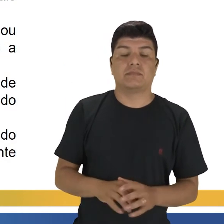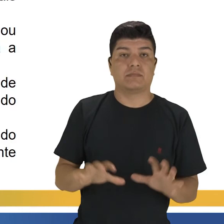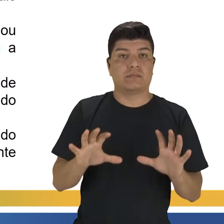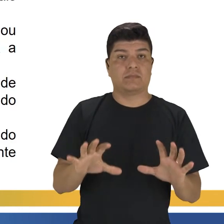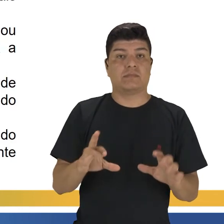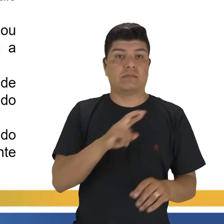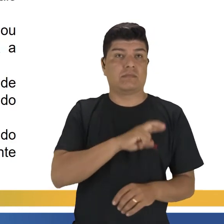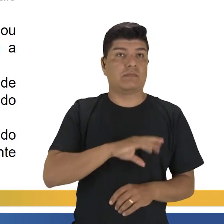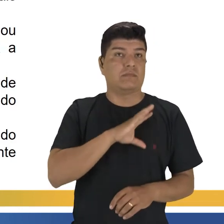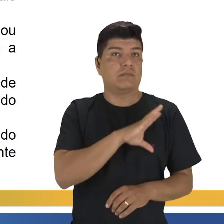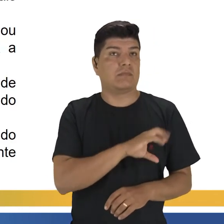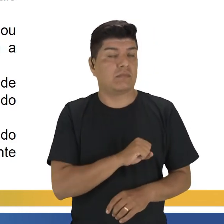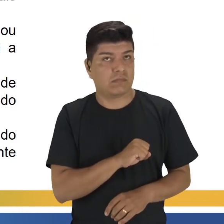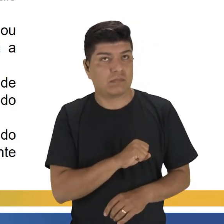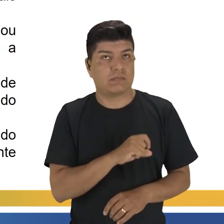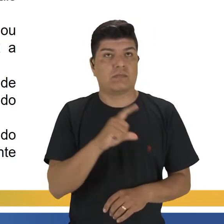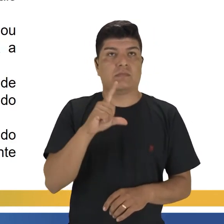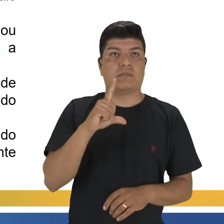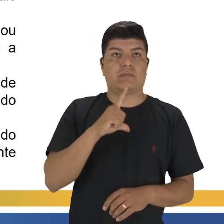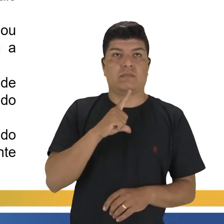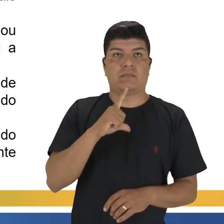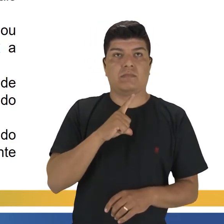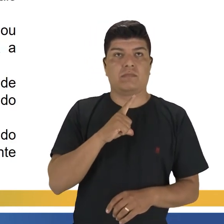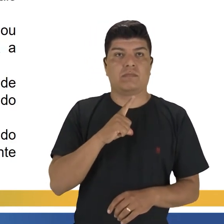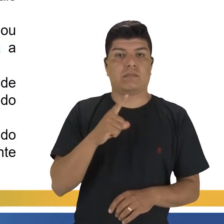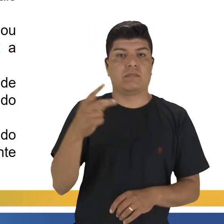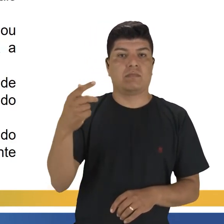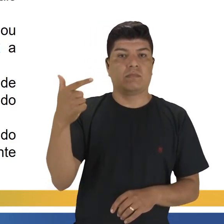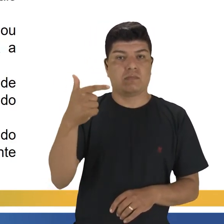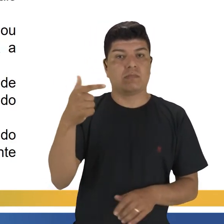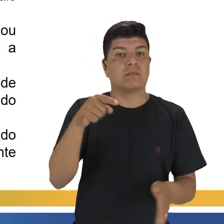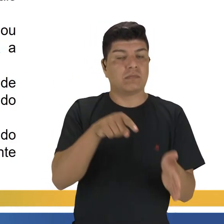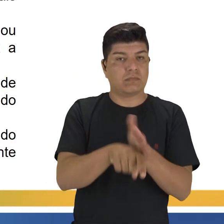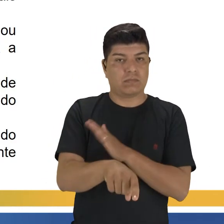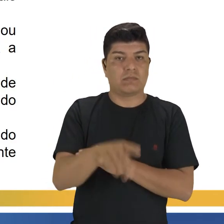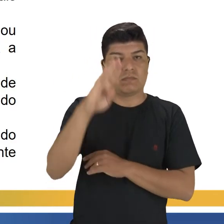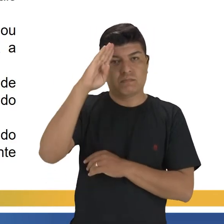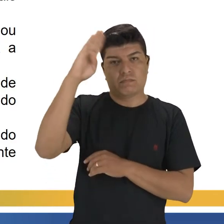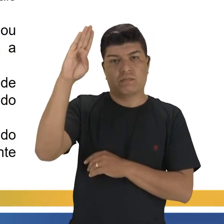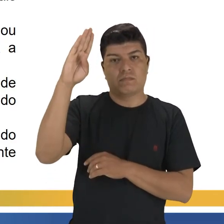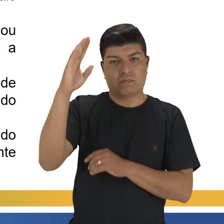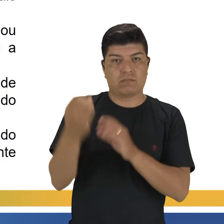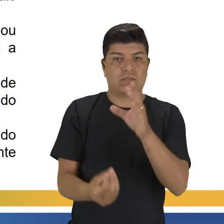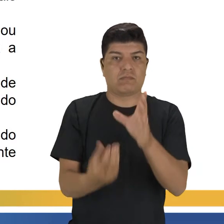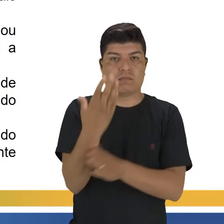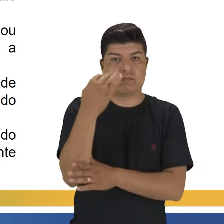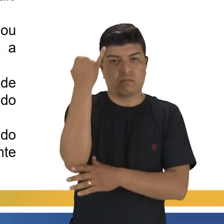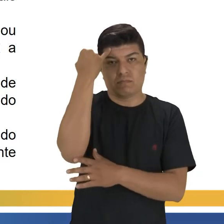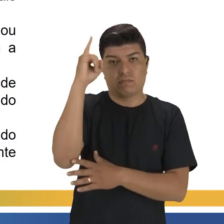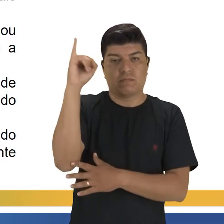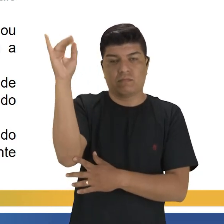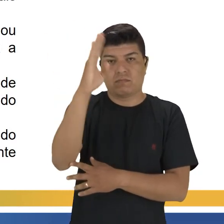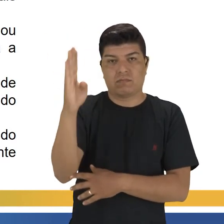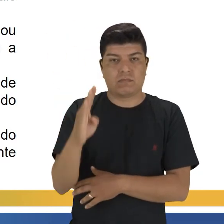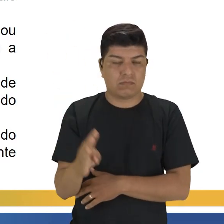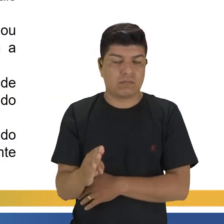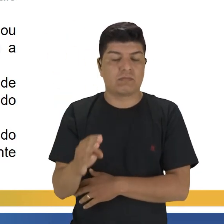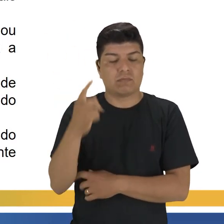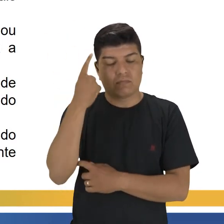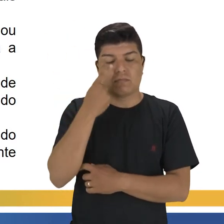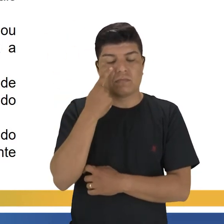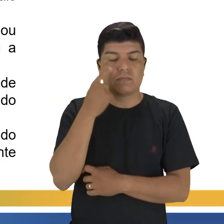Então, o romance romântico, ele teve, segunda questão, teve fundamental importância na formação da ideia da nação, nós já vimos